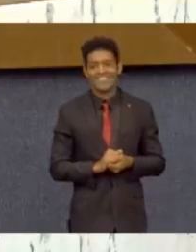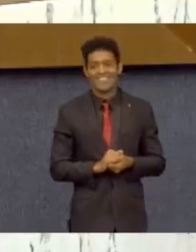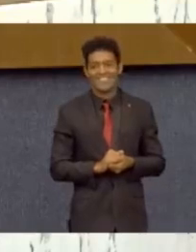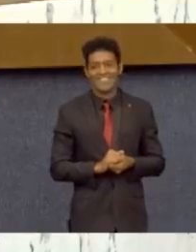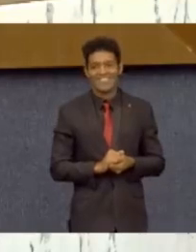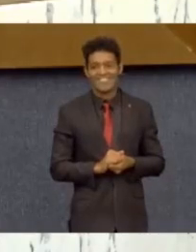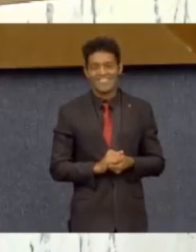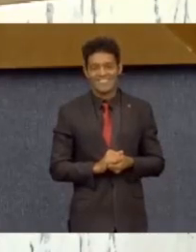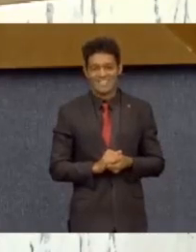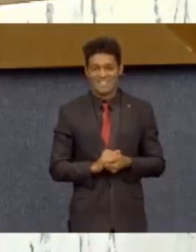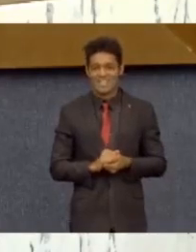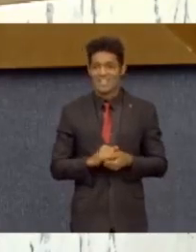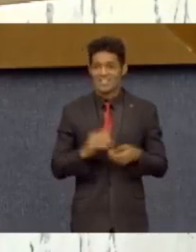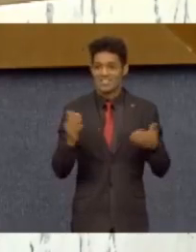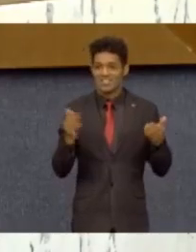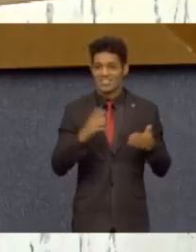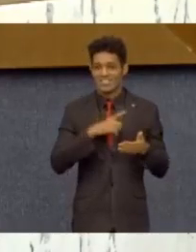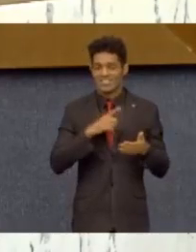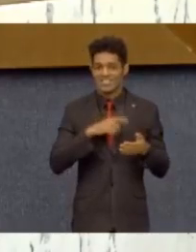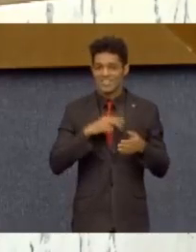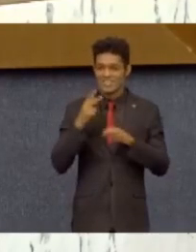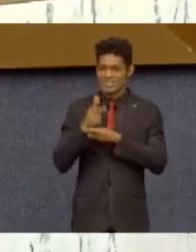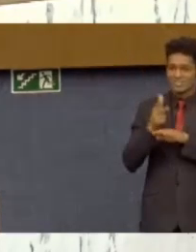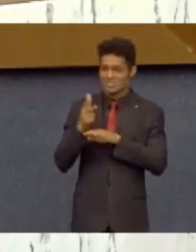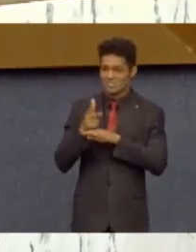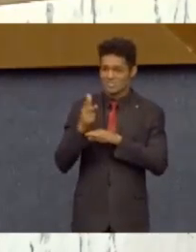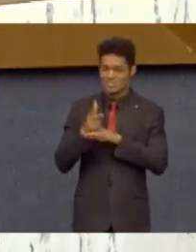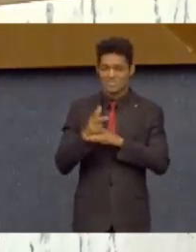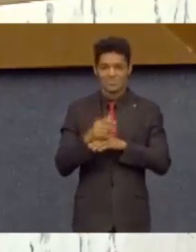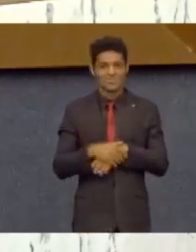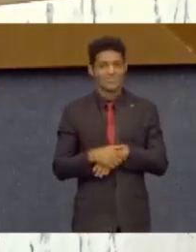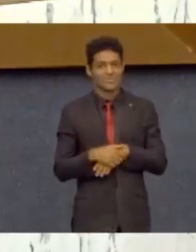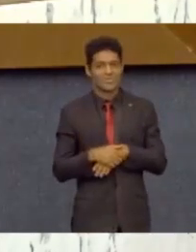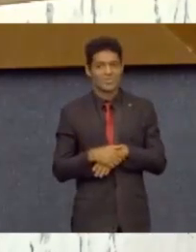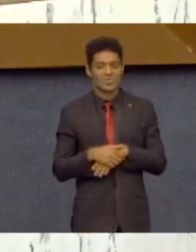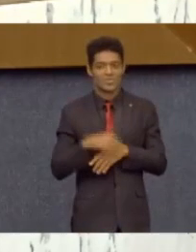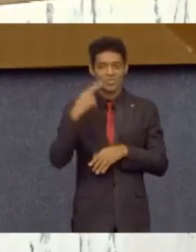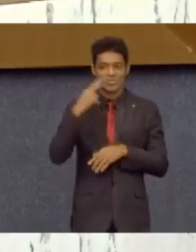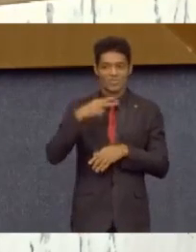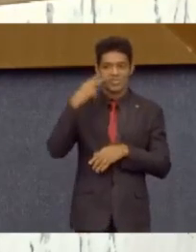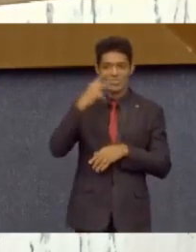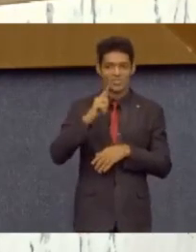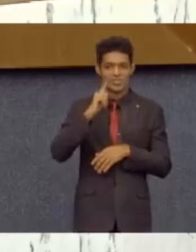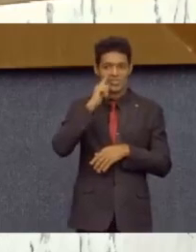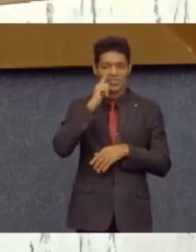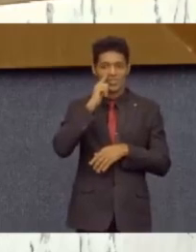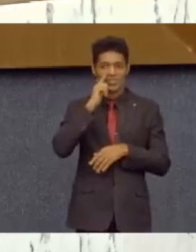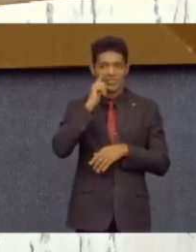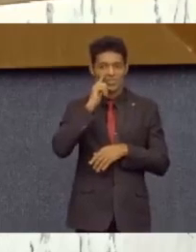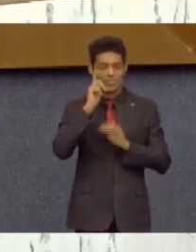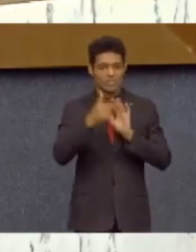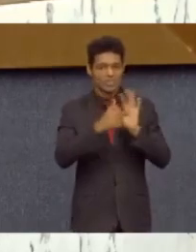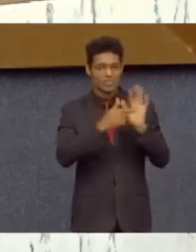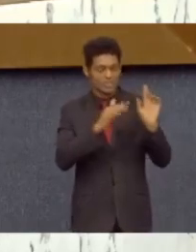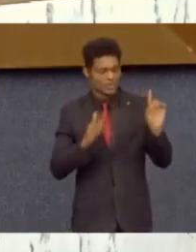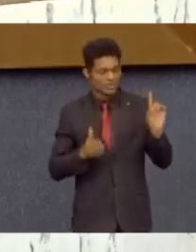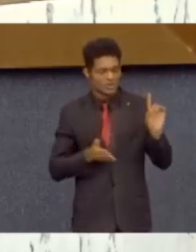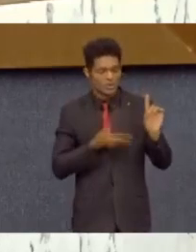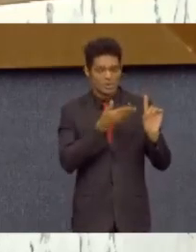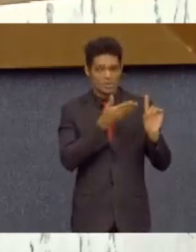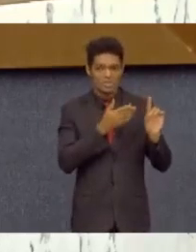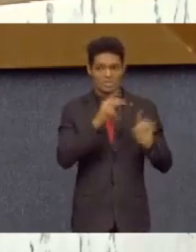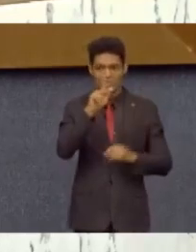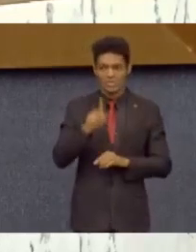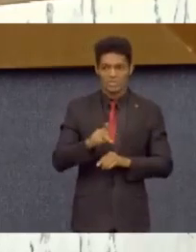Muito bem, na sequência teremos mais um vídeo onde o vereador Gilson Guimarães presta uma homenagem especial ao